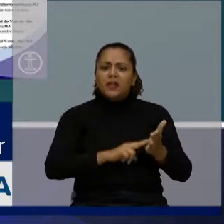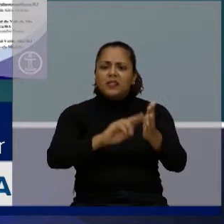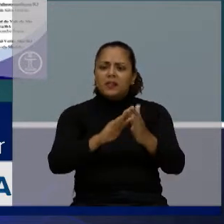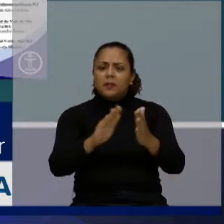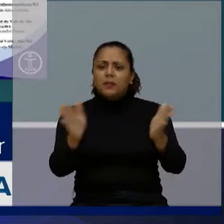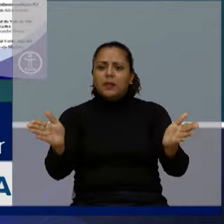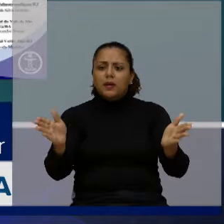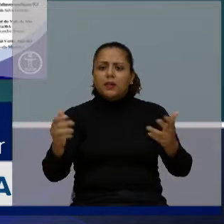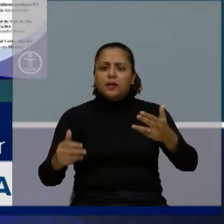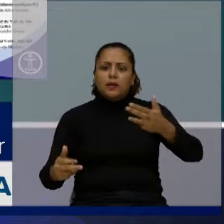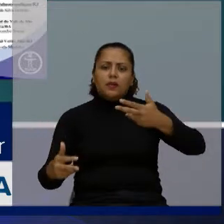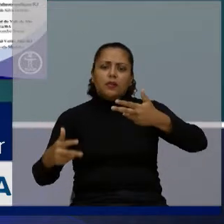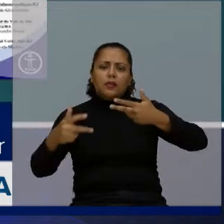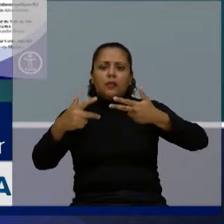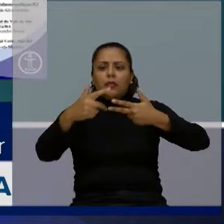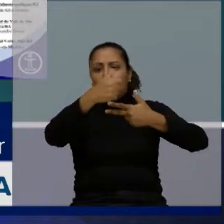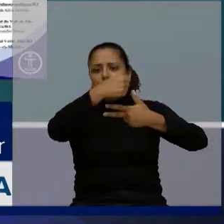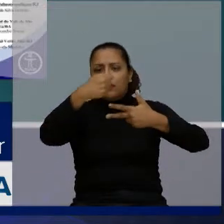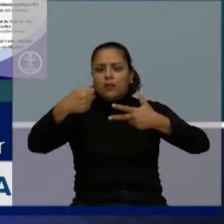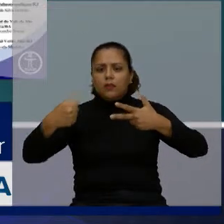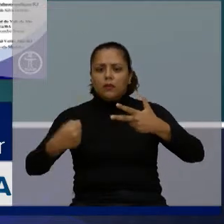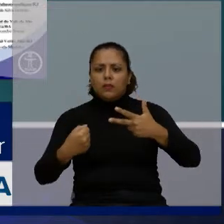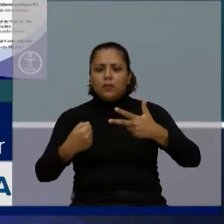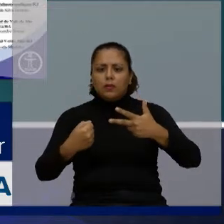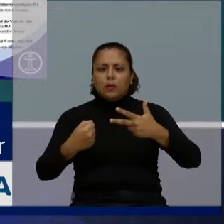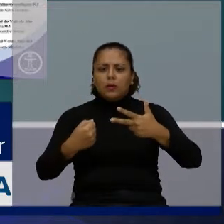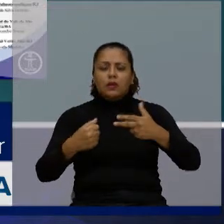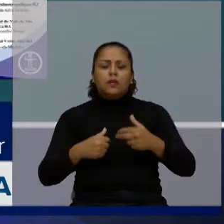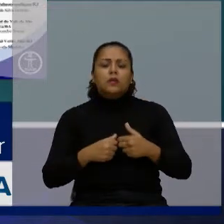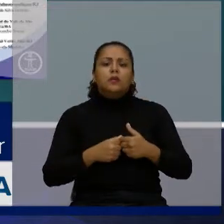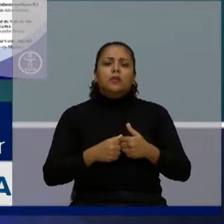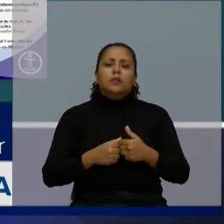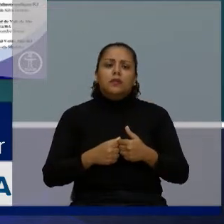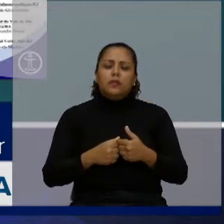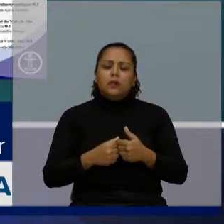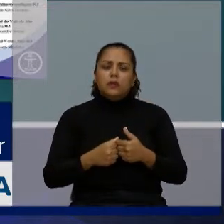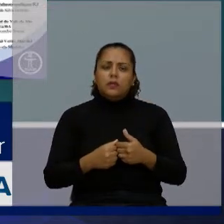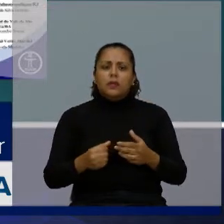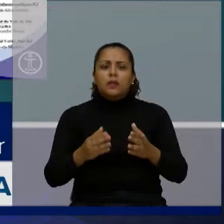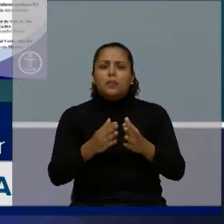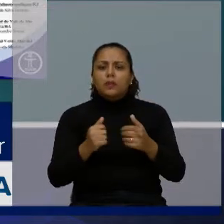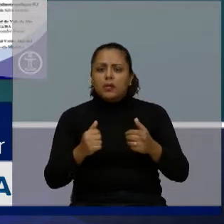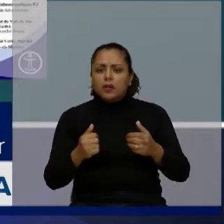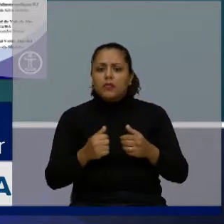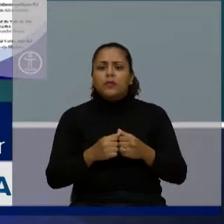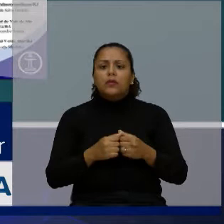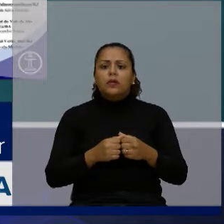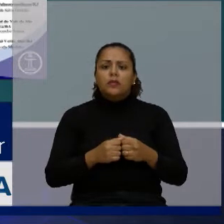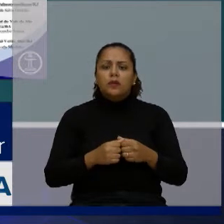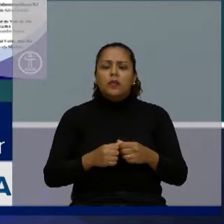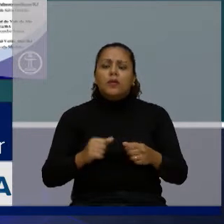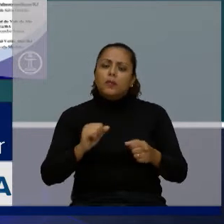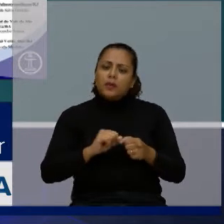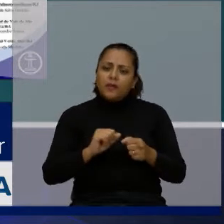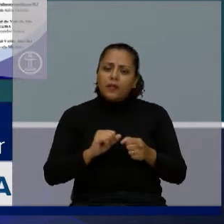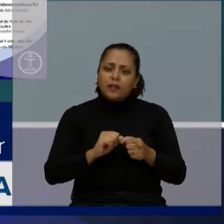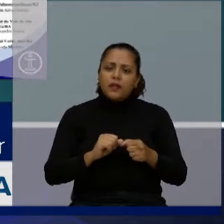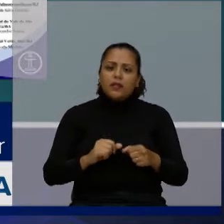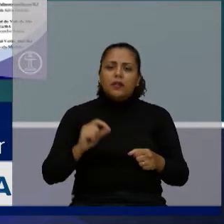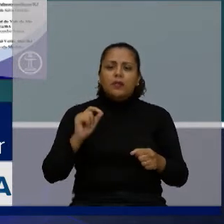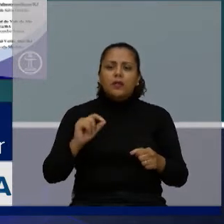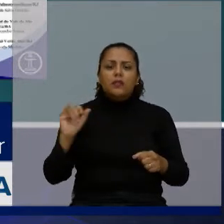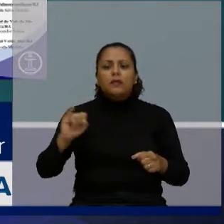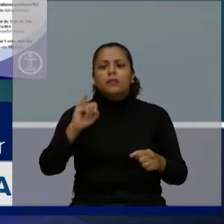autoridades competentes da União, estados e municípios, solicitar a adoção de medidas necessárias para,